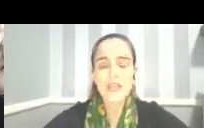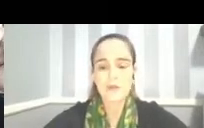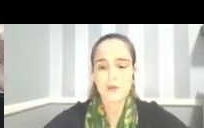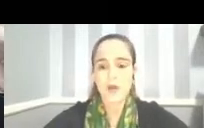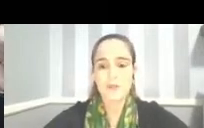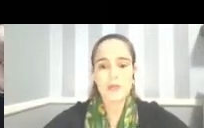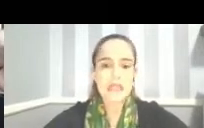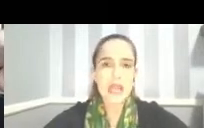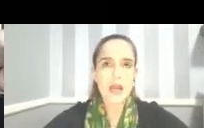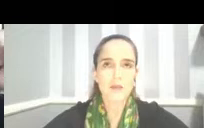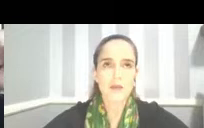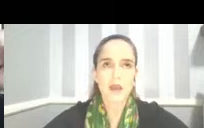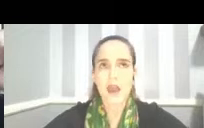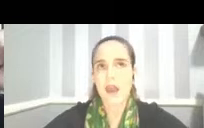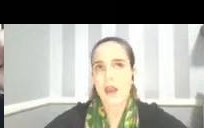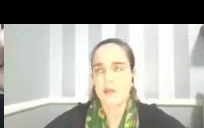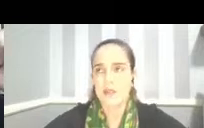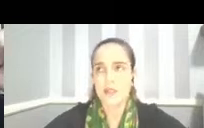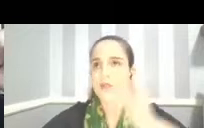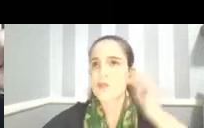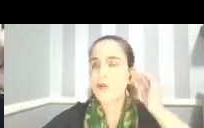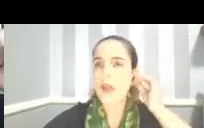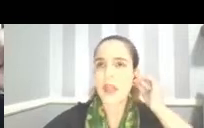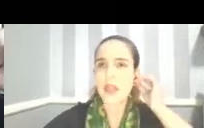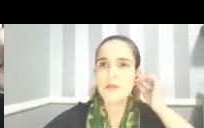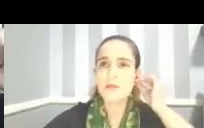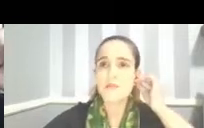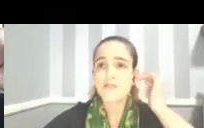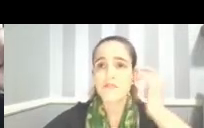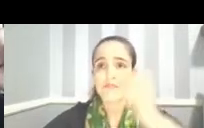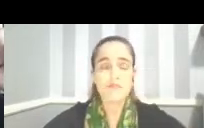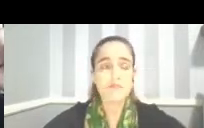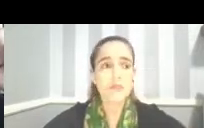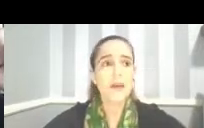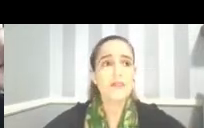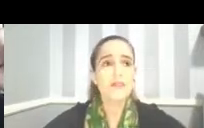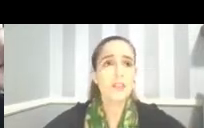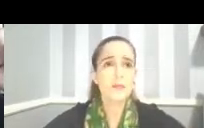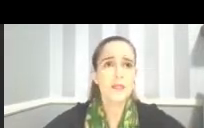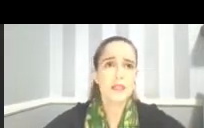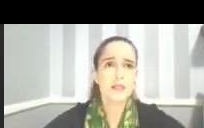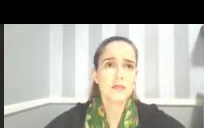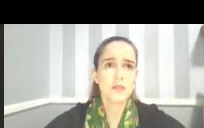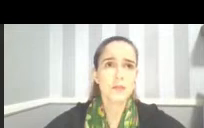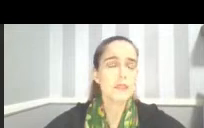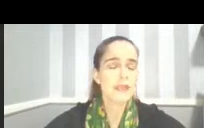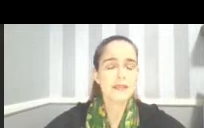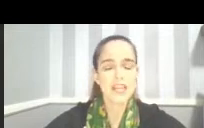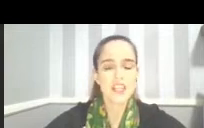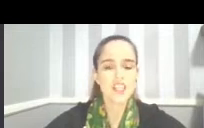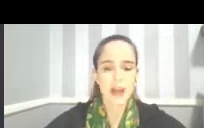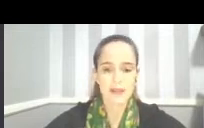muito fino. Por exemplo, vocês estão socorrendo uma vítima, tipo